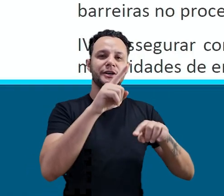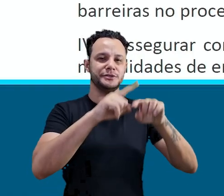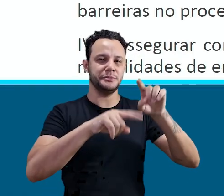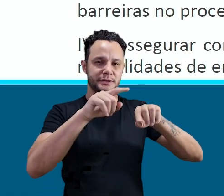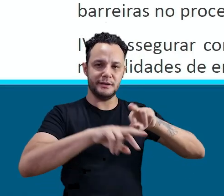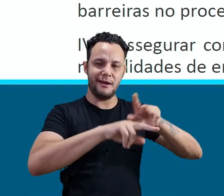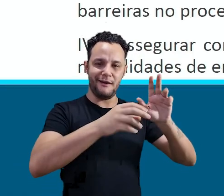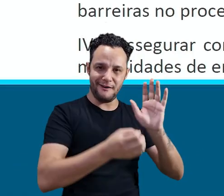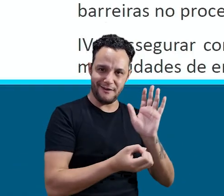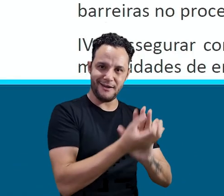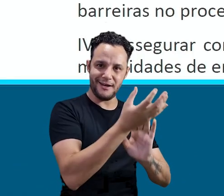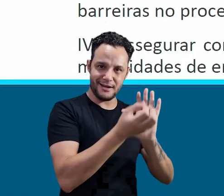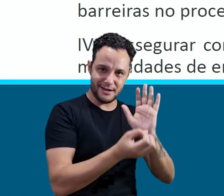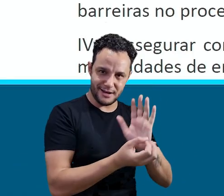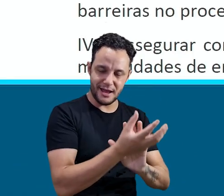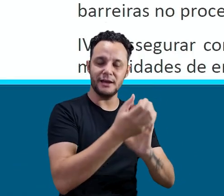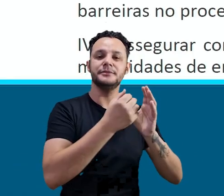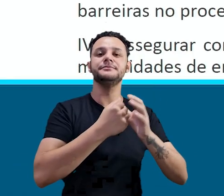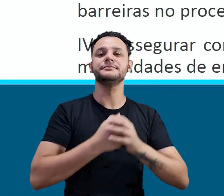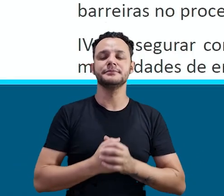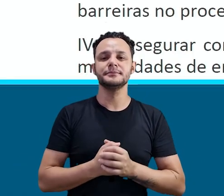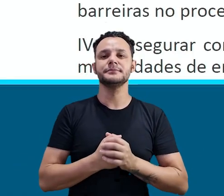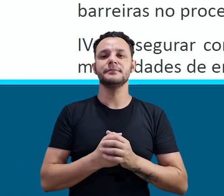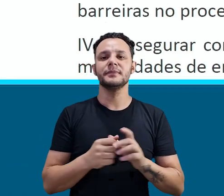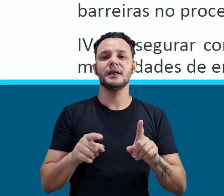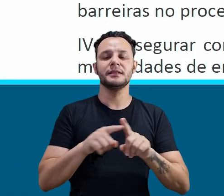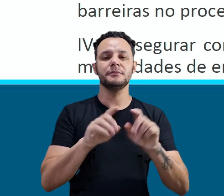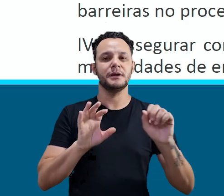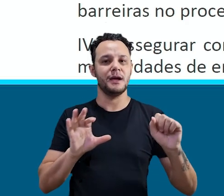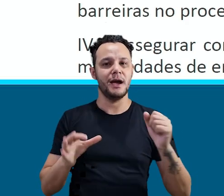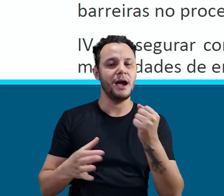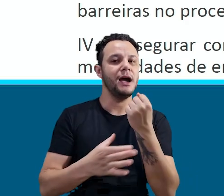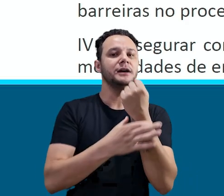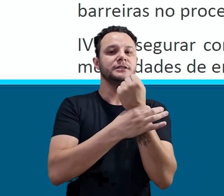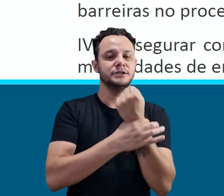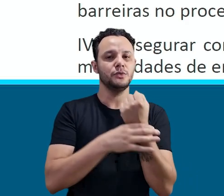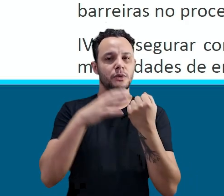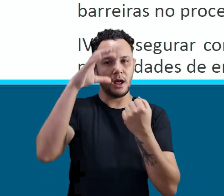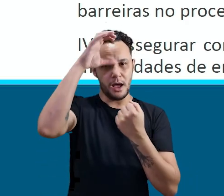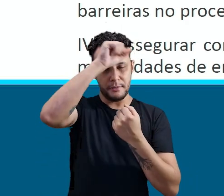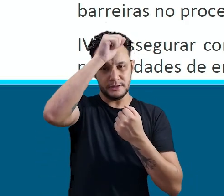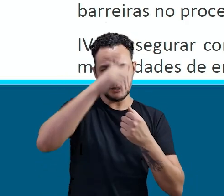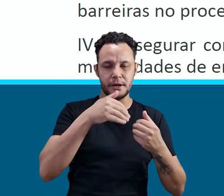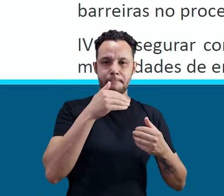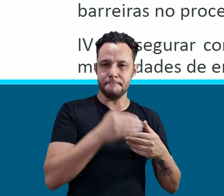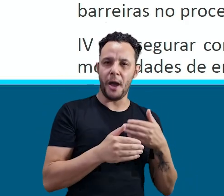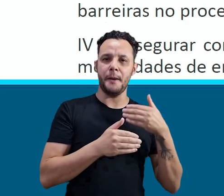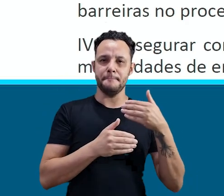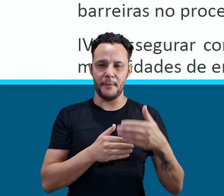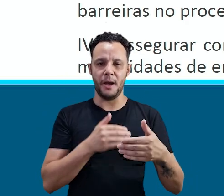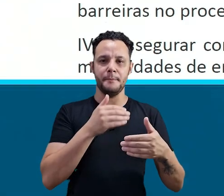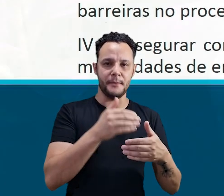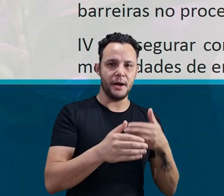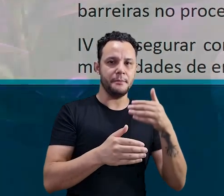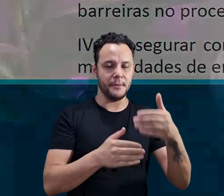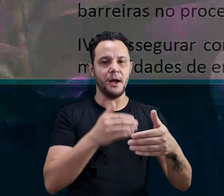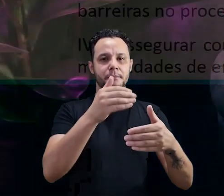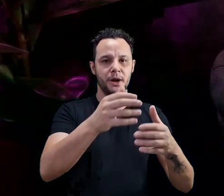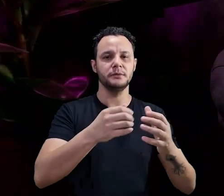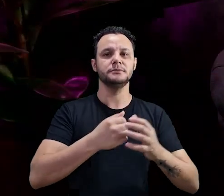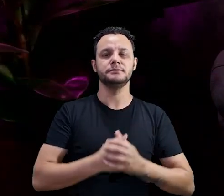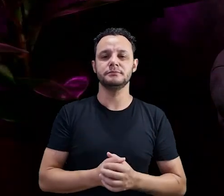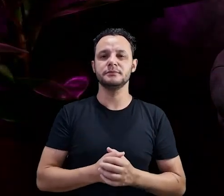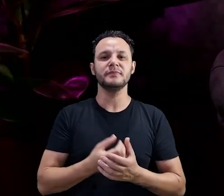do AE, né? E assegurar as condições para a continuidade de estudos nos demais níveis, etapas e modalidades de ensino.